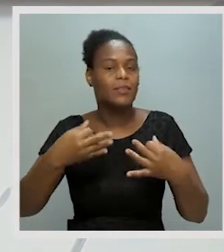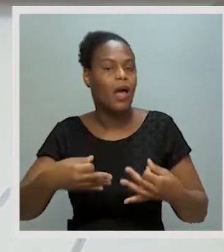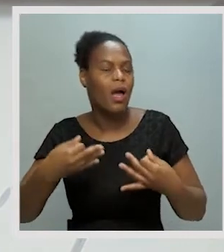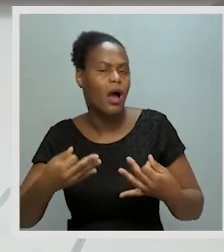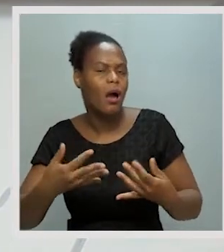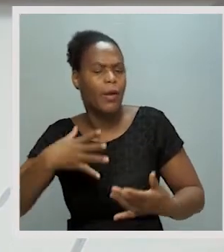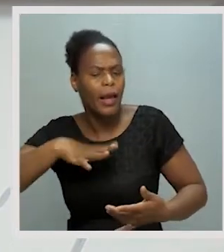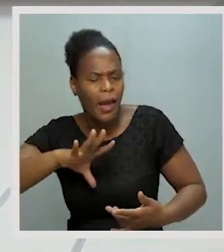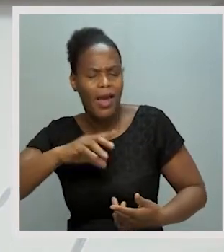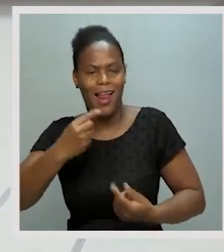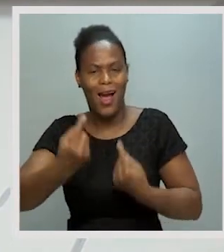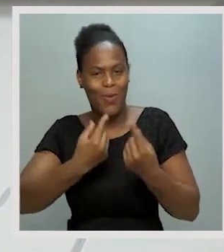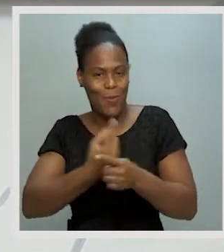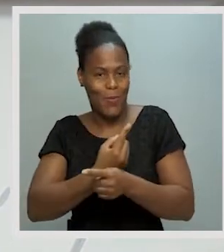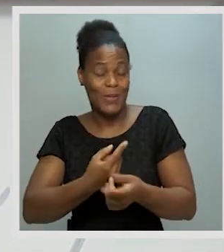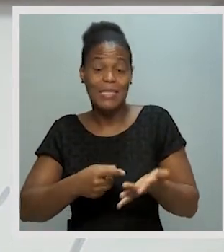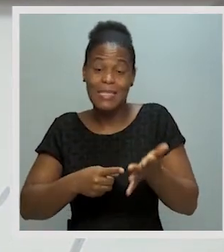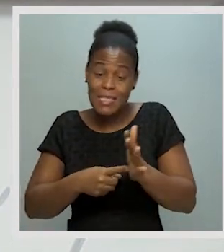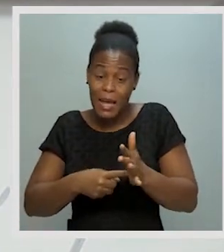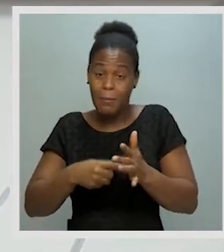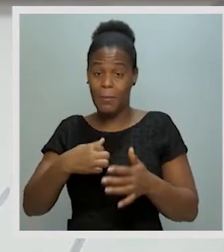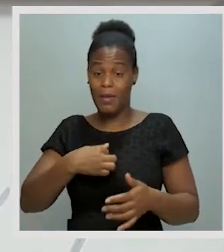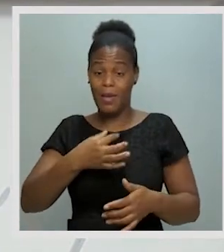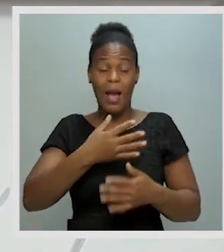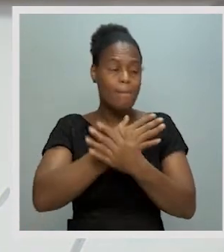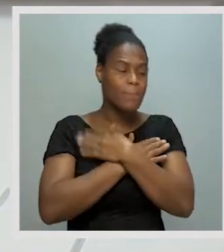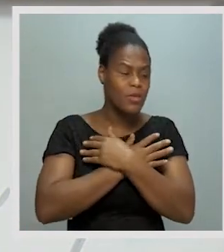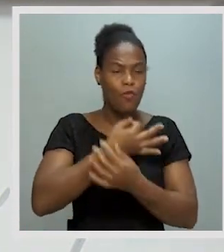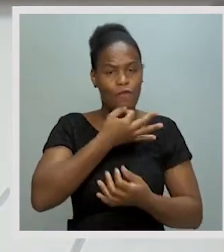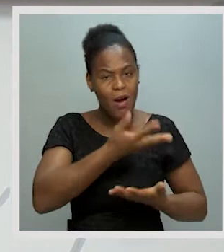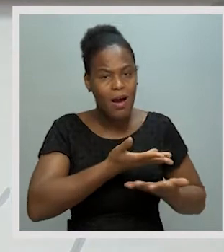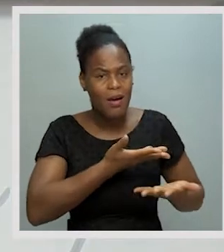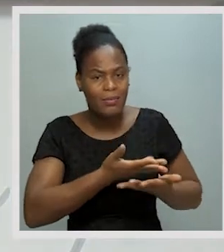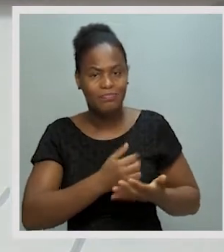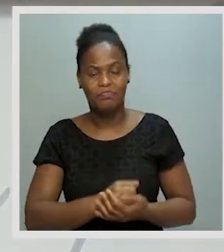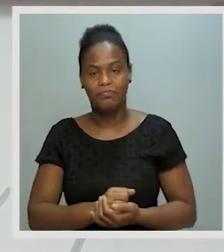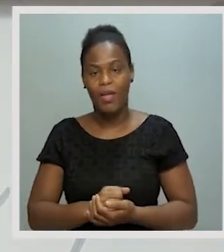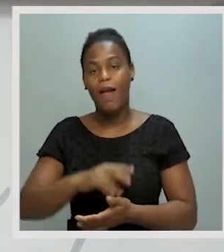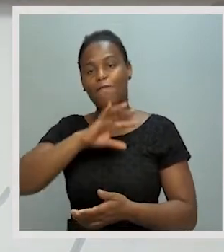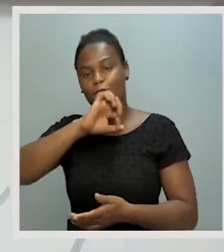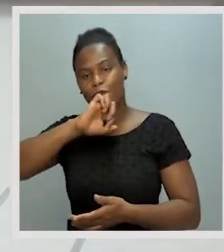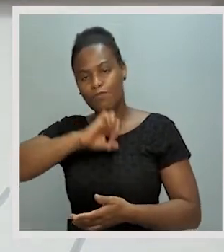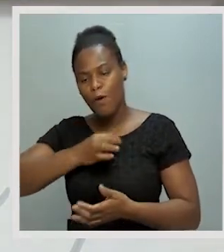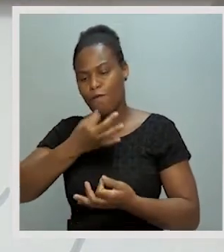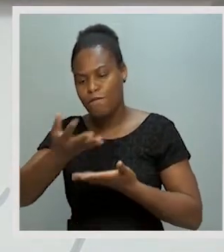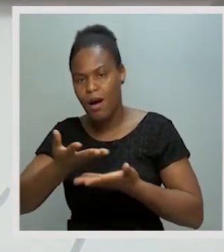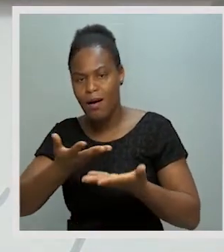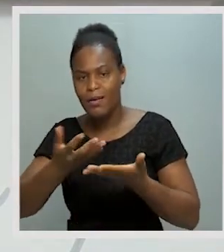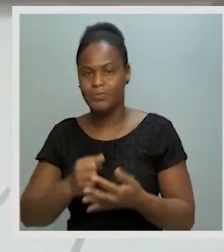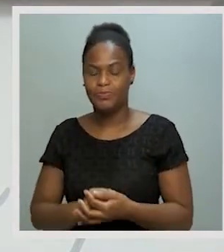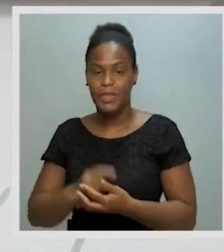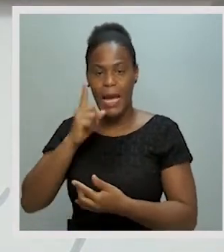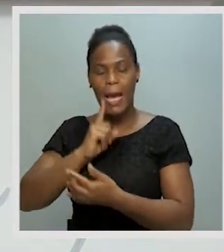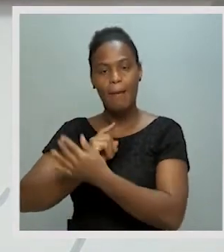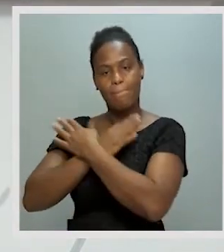sempre uma intenção. Eu, quando falo com um amigo, quando falo com os meus filhos, quando falo com